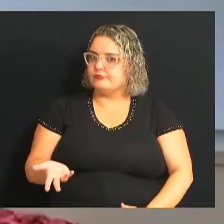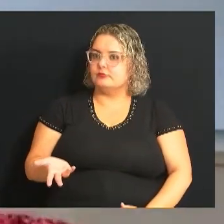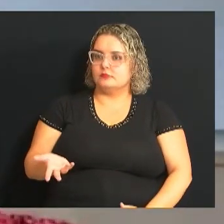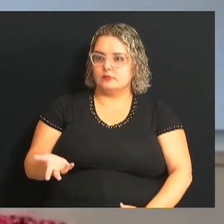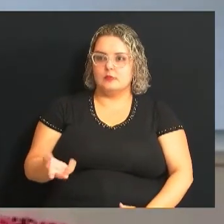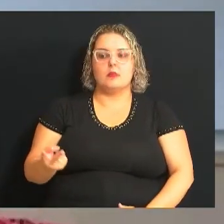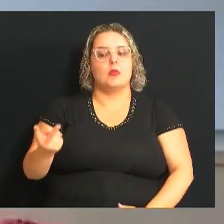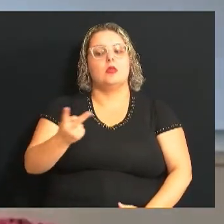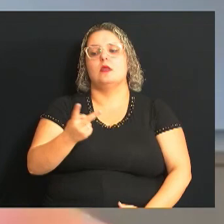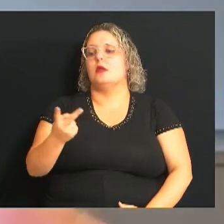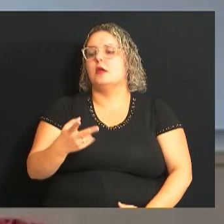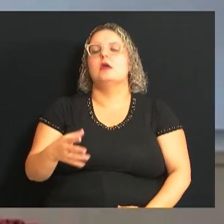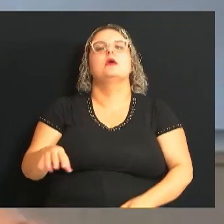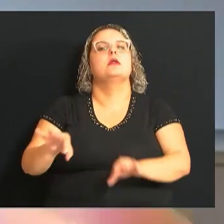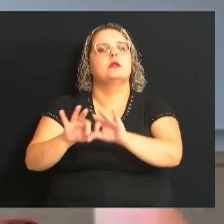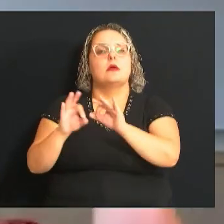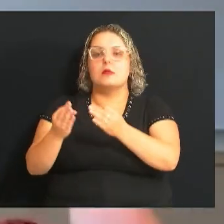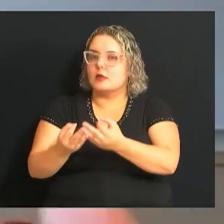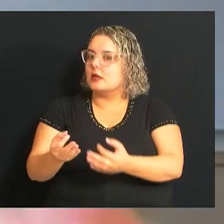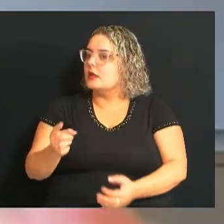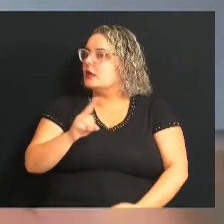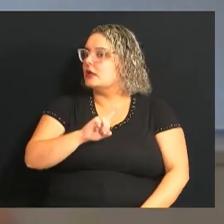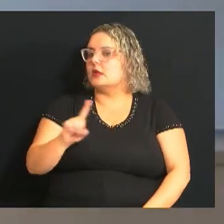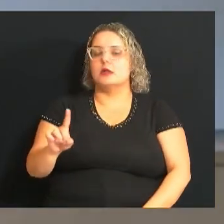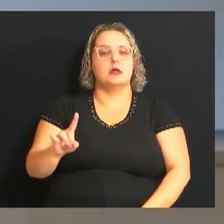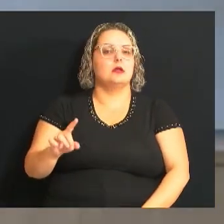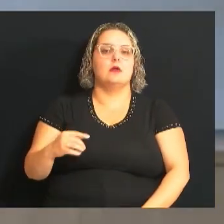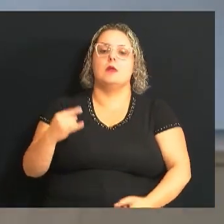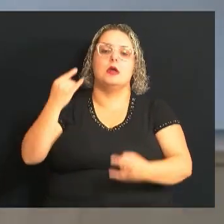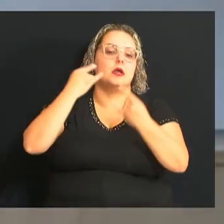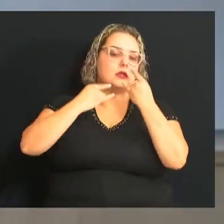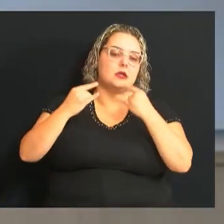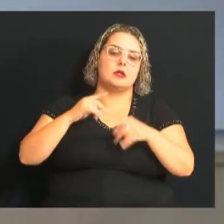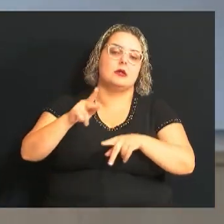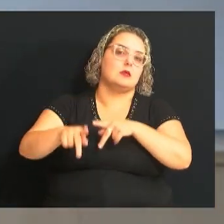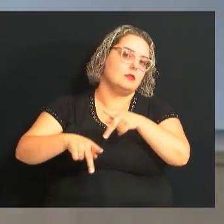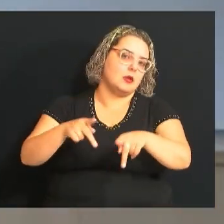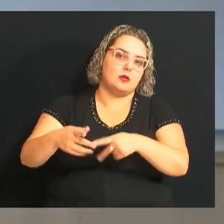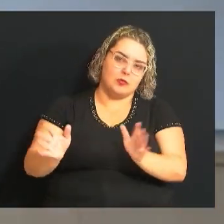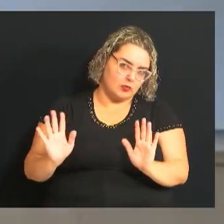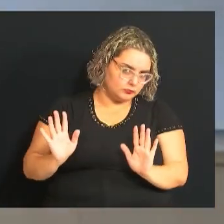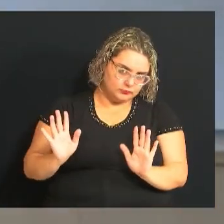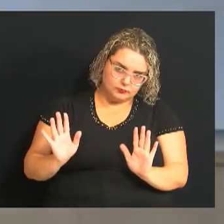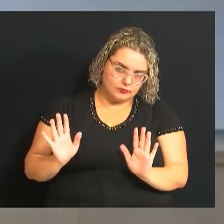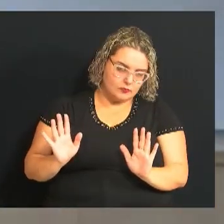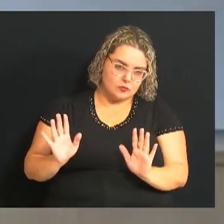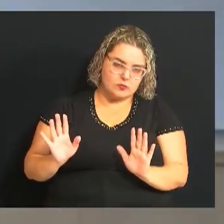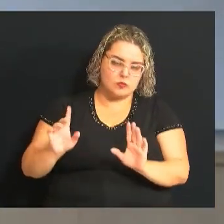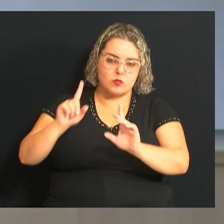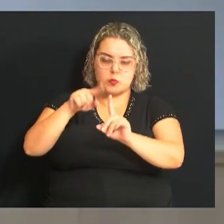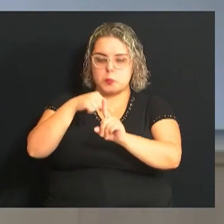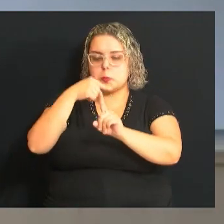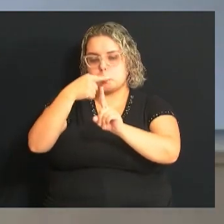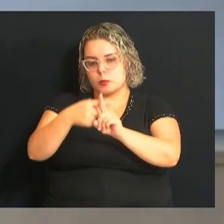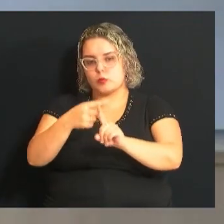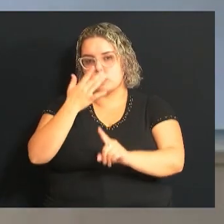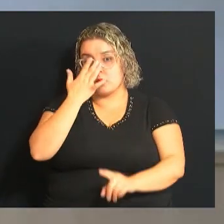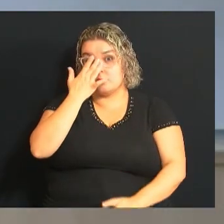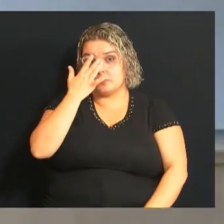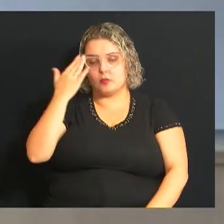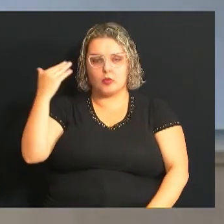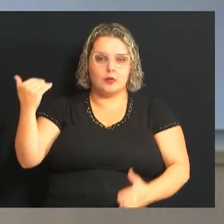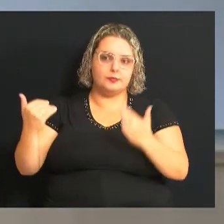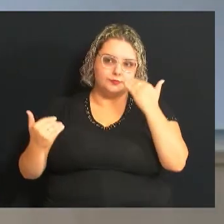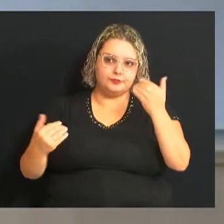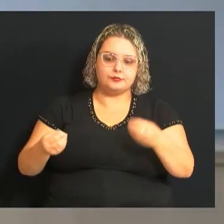casal, da família, que não diz respeito ao público. Um aspecto positivo deles serem conhecidos e trazerem a